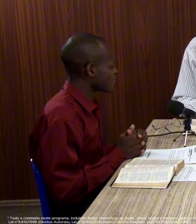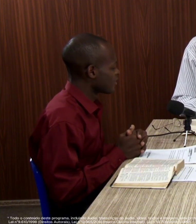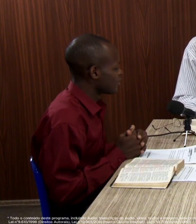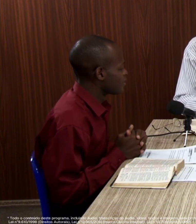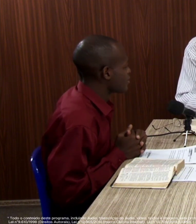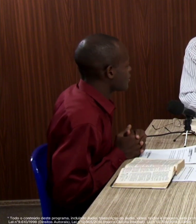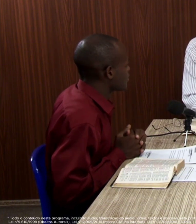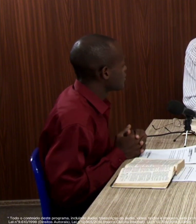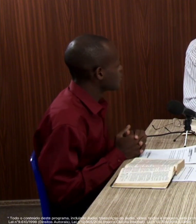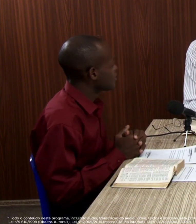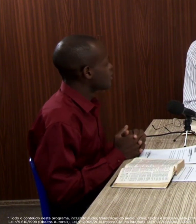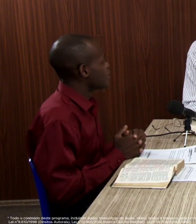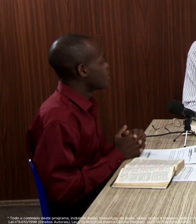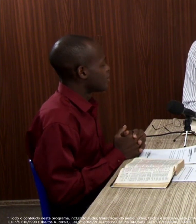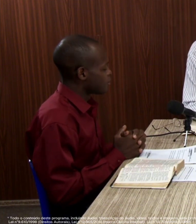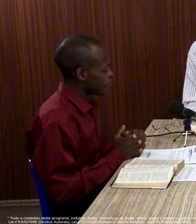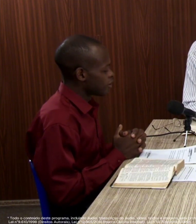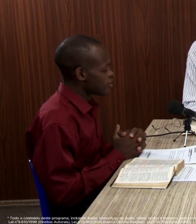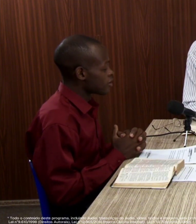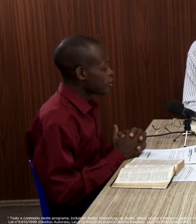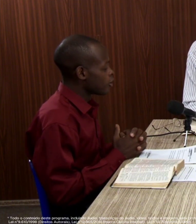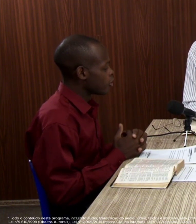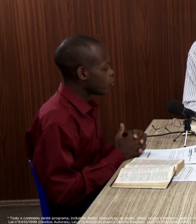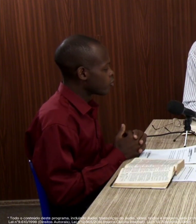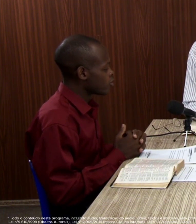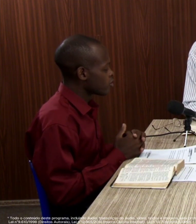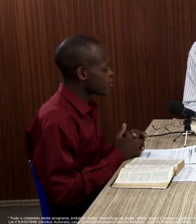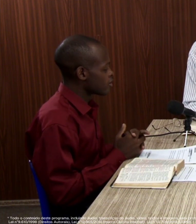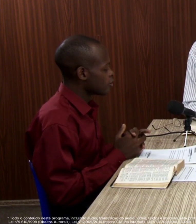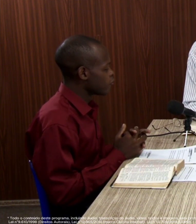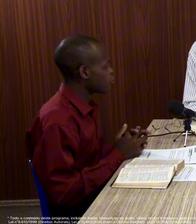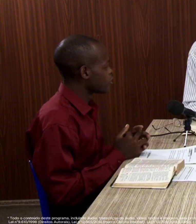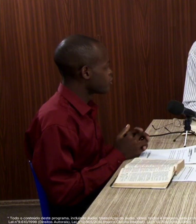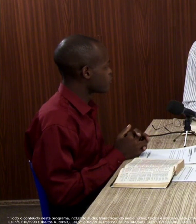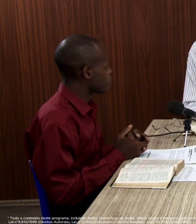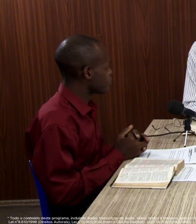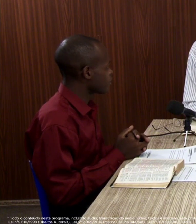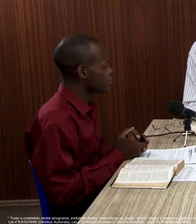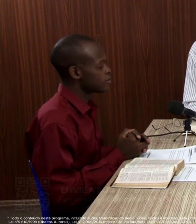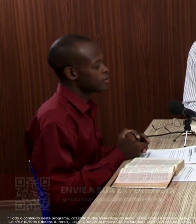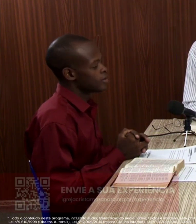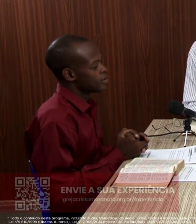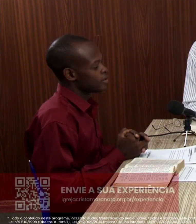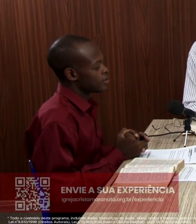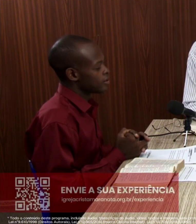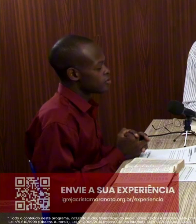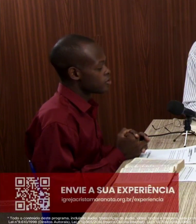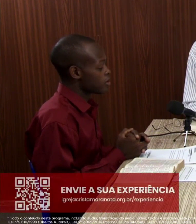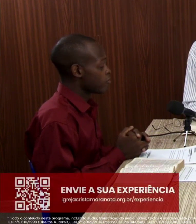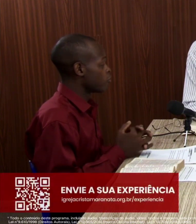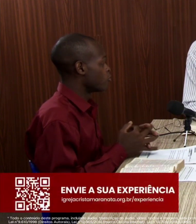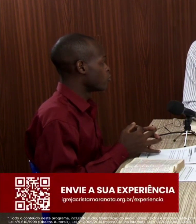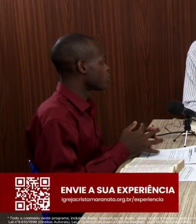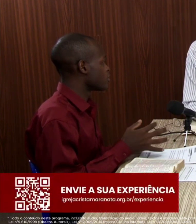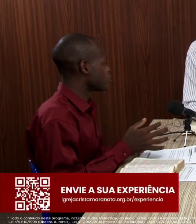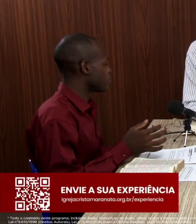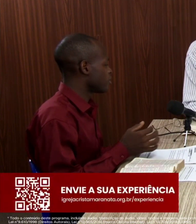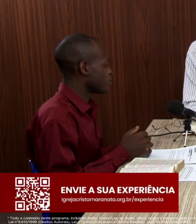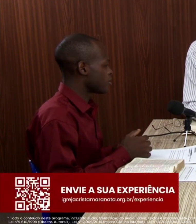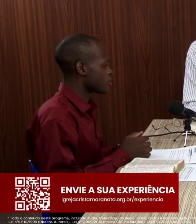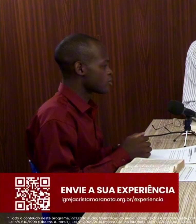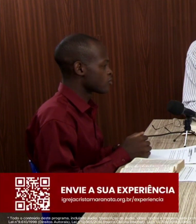para a gente? Ele é autista, não é isso? Ezequiel é autista nível 3 de suporte. A gente tem vivido